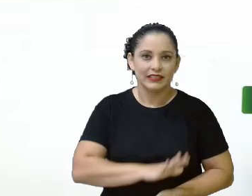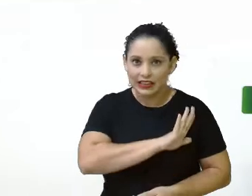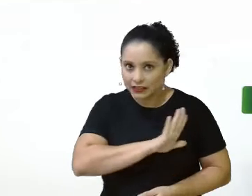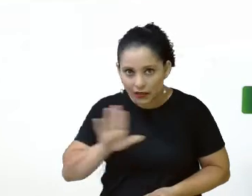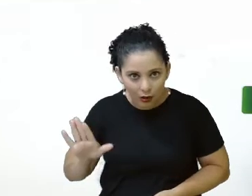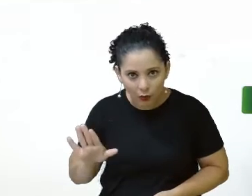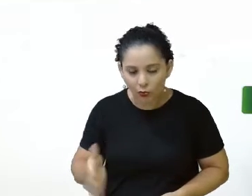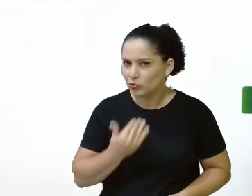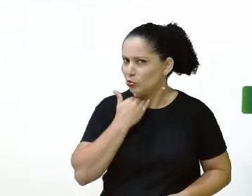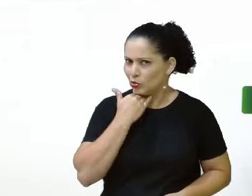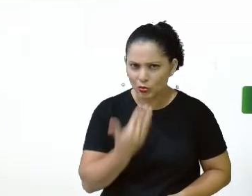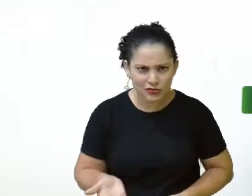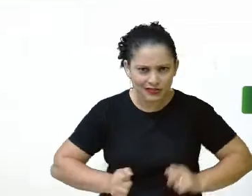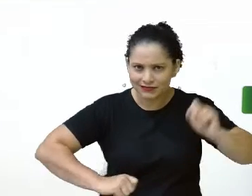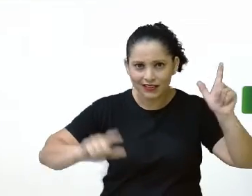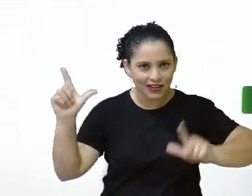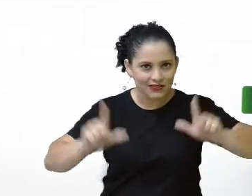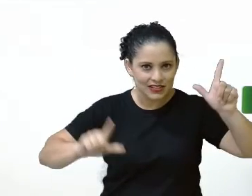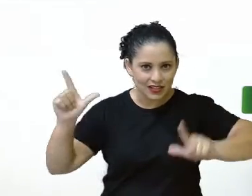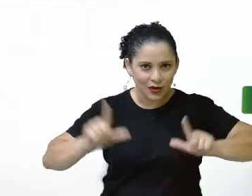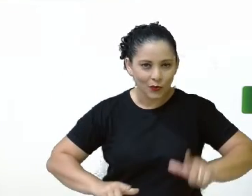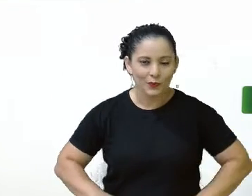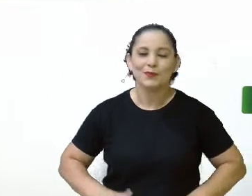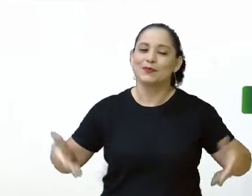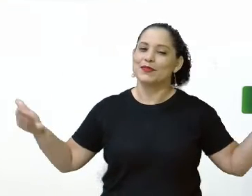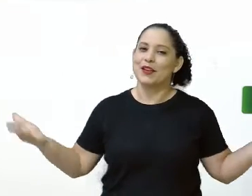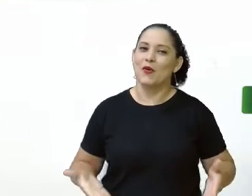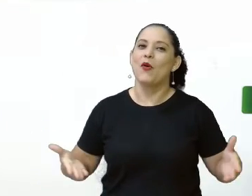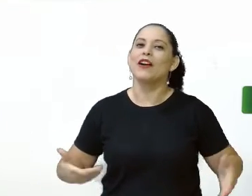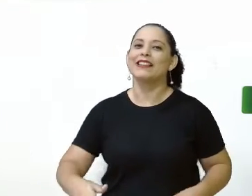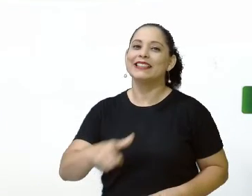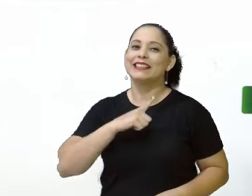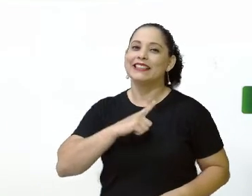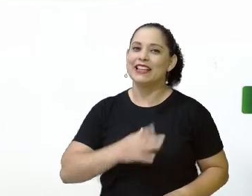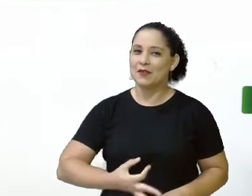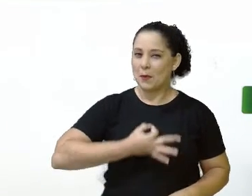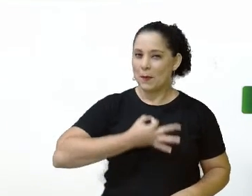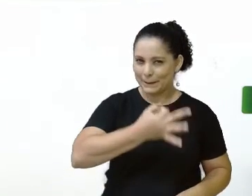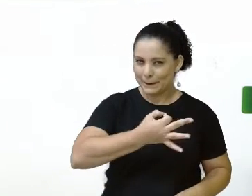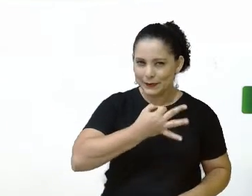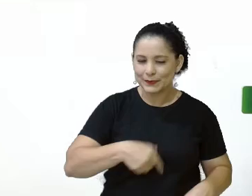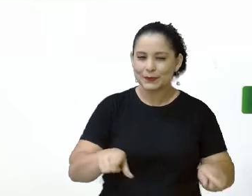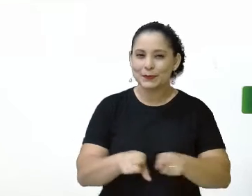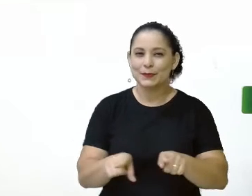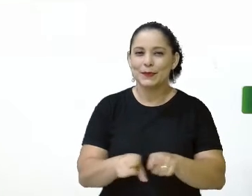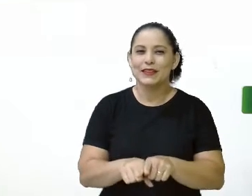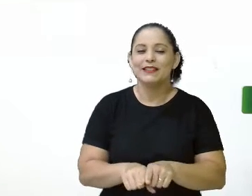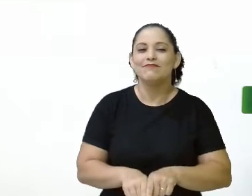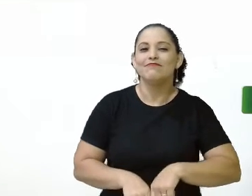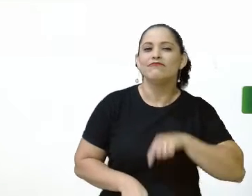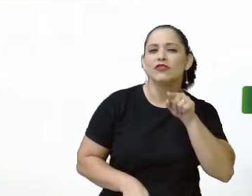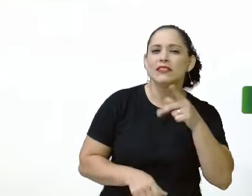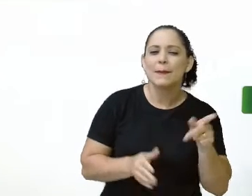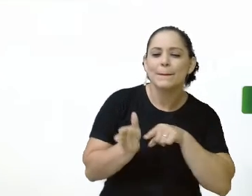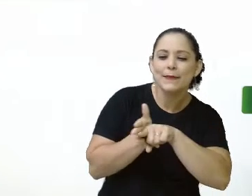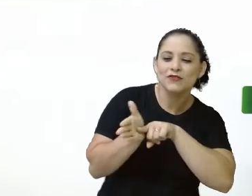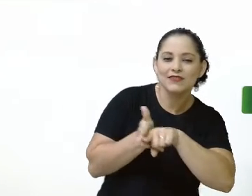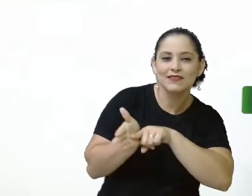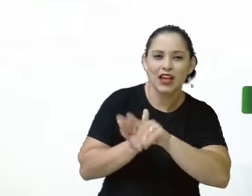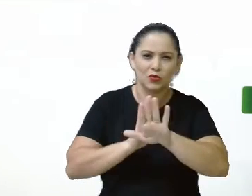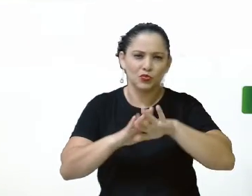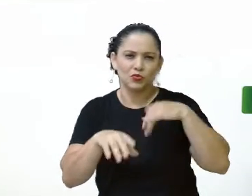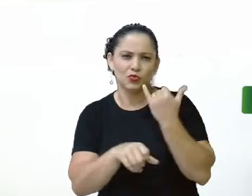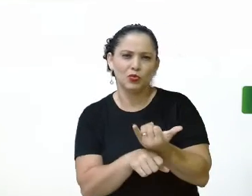Não conseguiu na TV, eu ainda vou te dar mais uma opção. Vai lá no YouTube, no canal